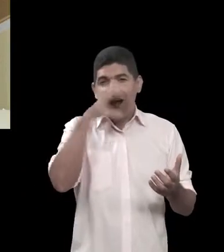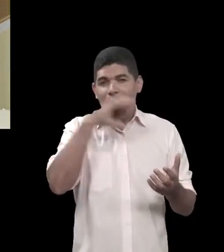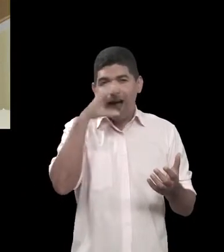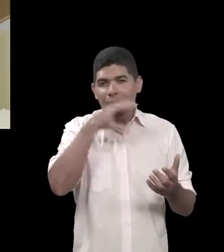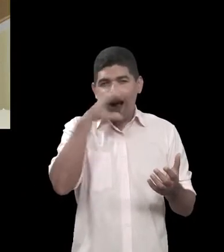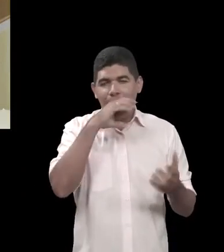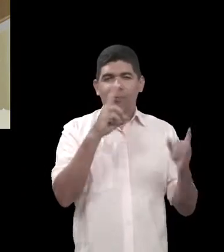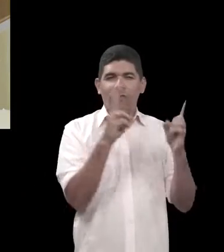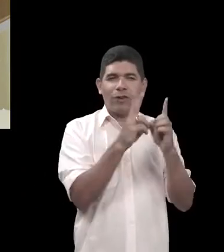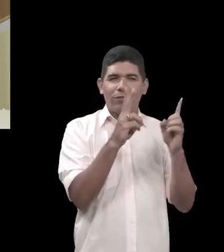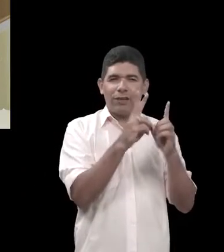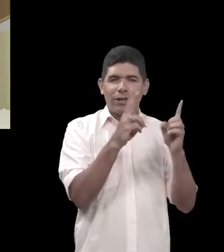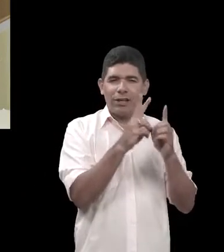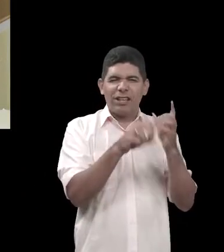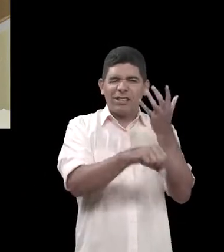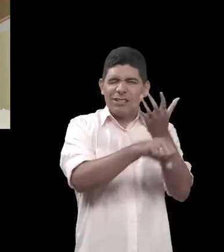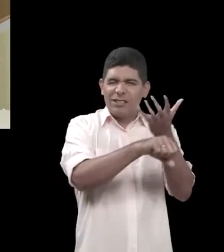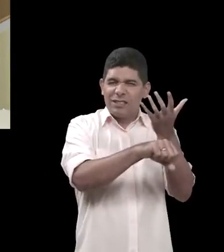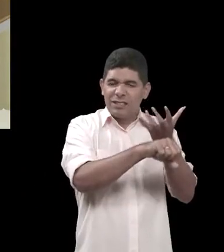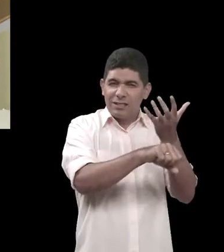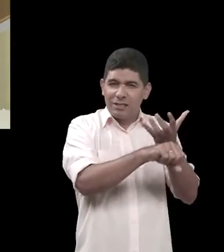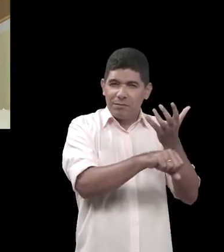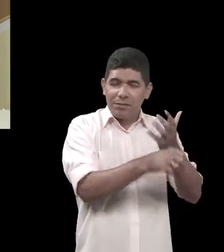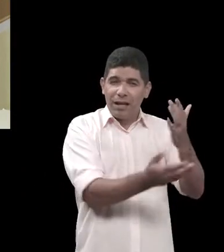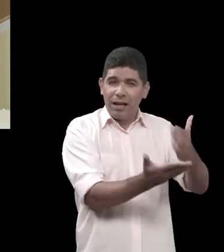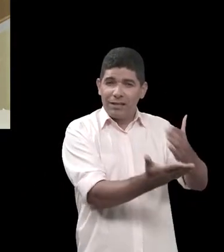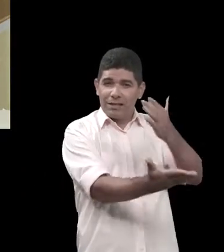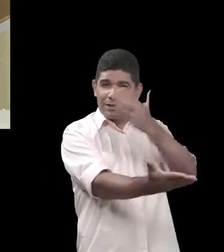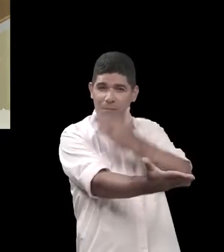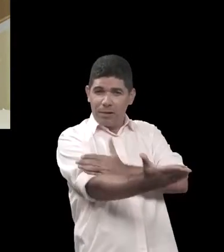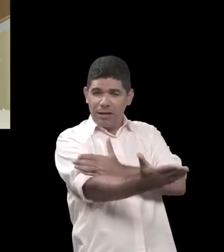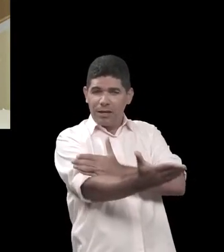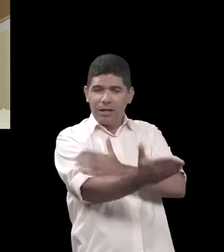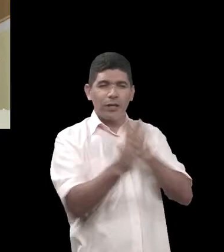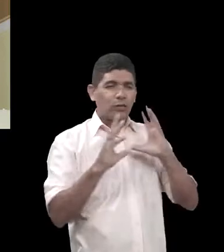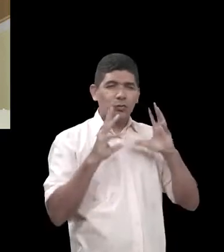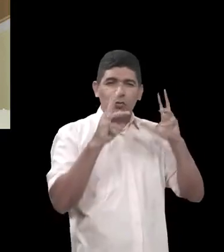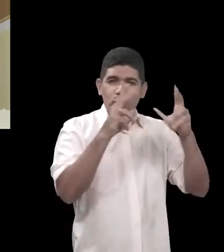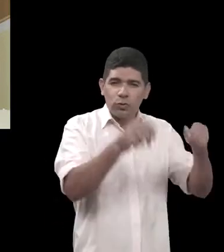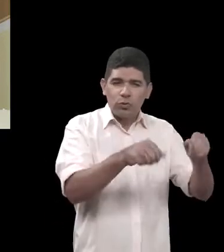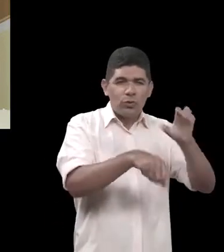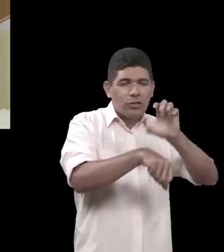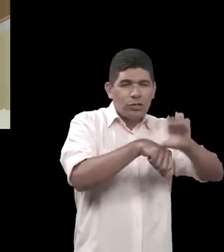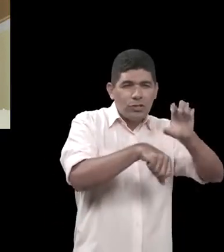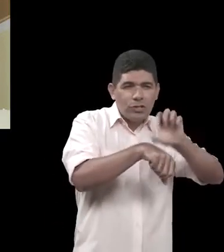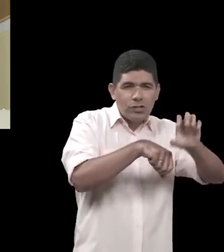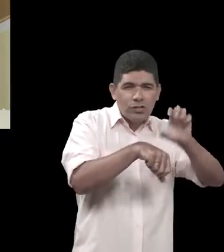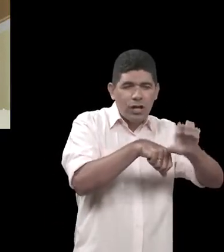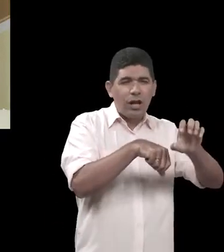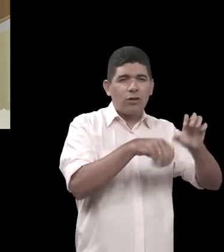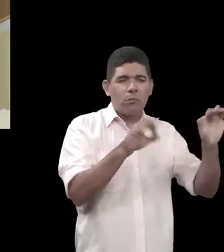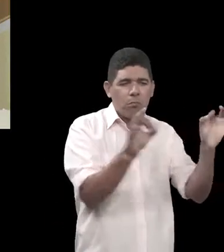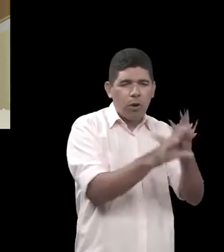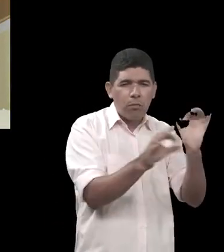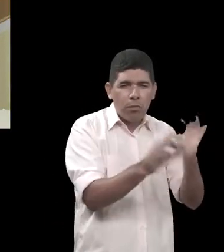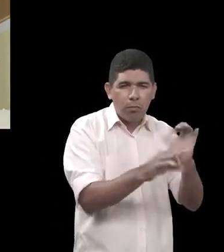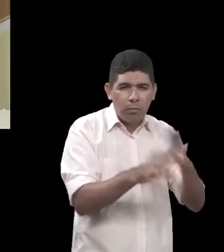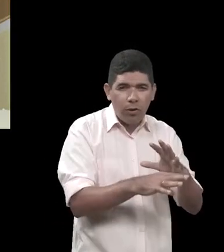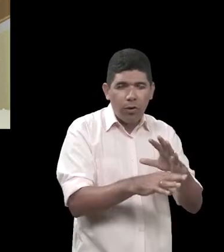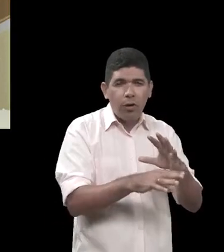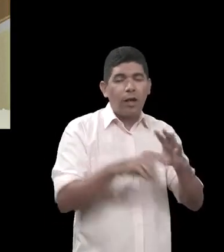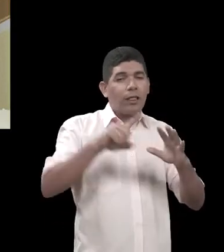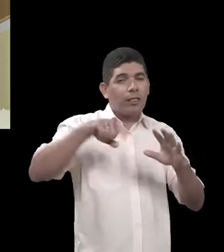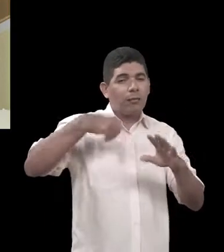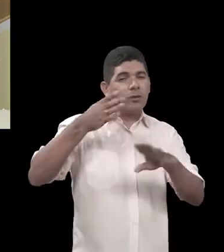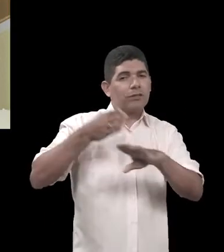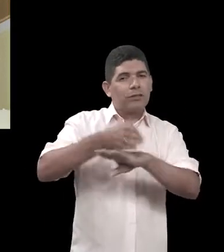e fui fazendo antecipações de disciplinas, tudo, concluindo os estágios para poder assumir esse cargo. E